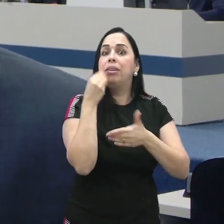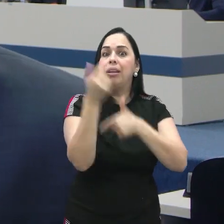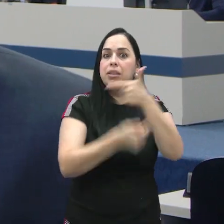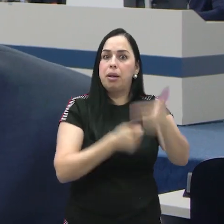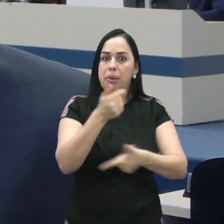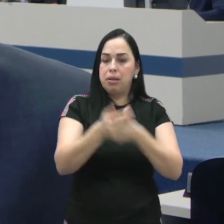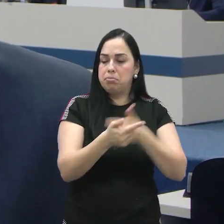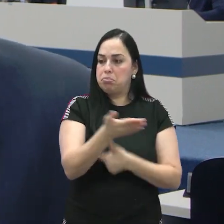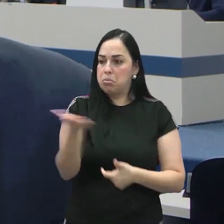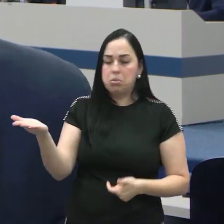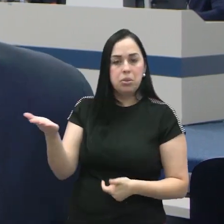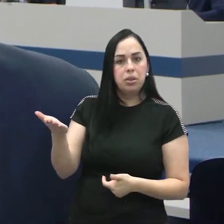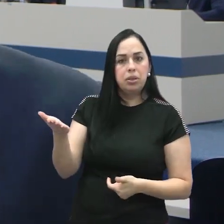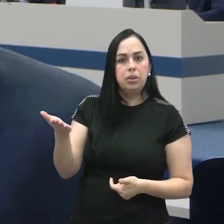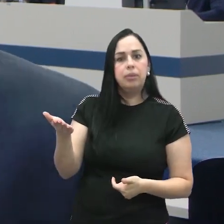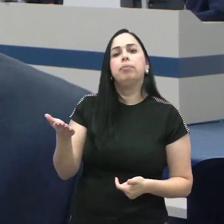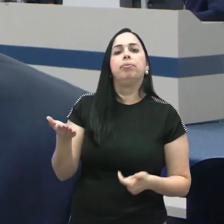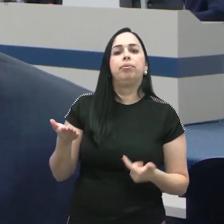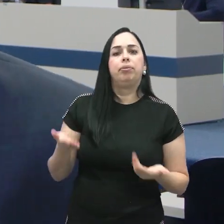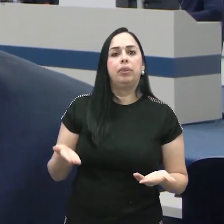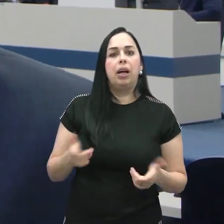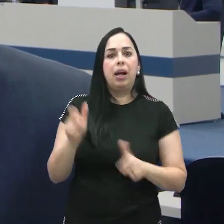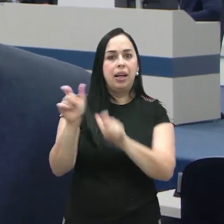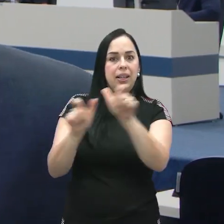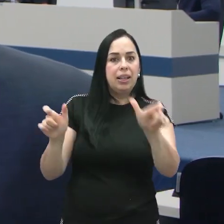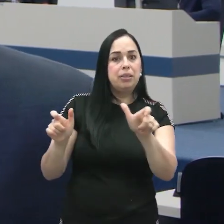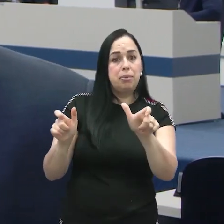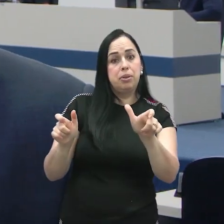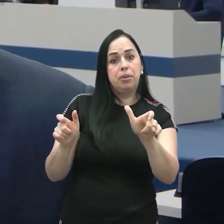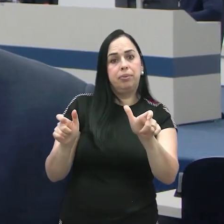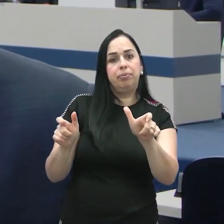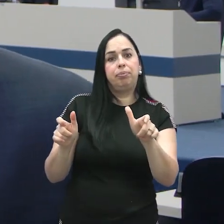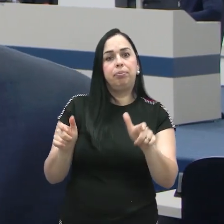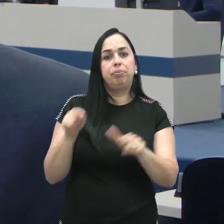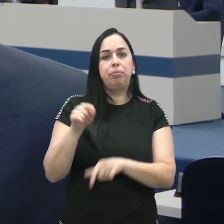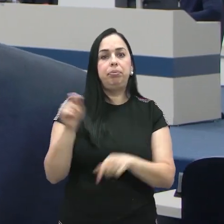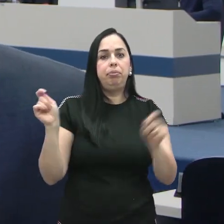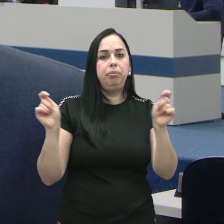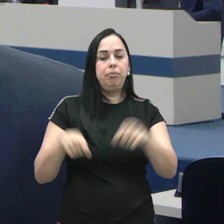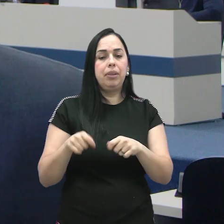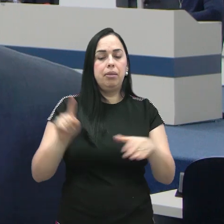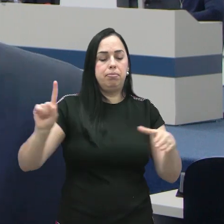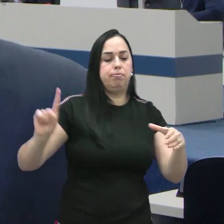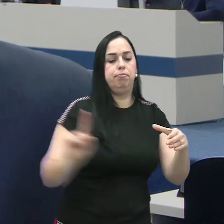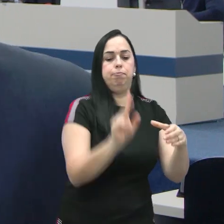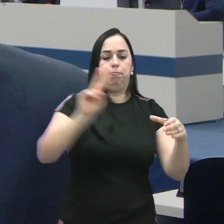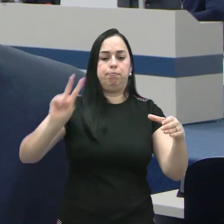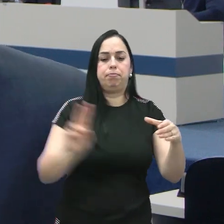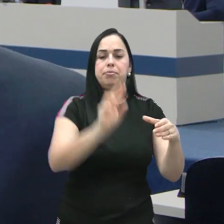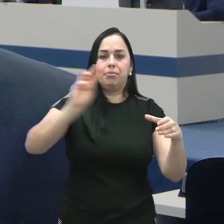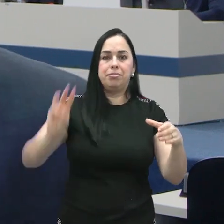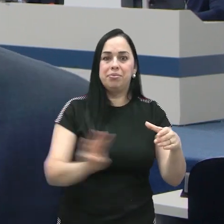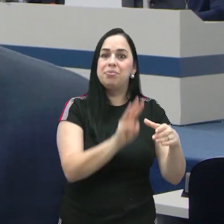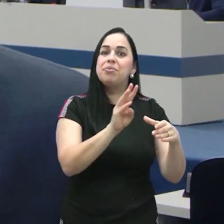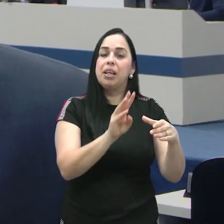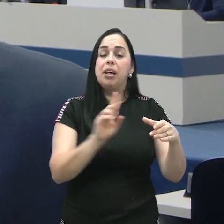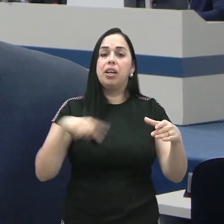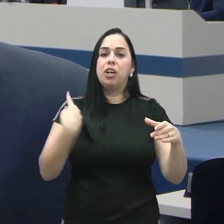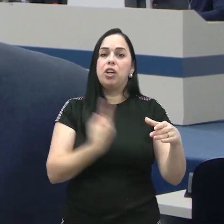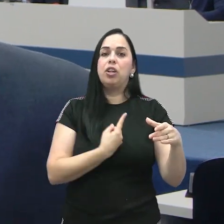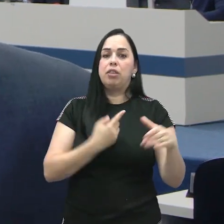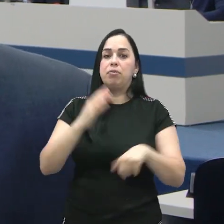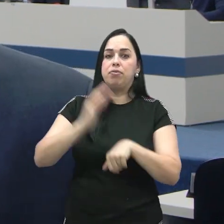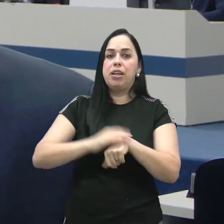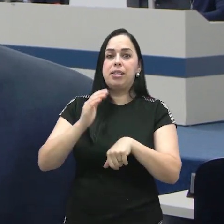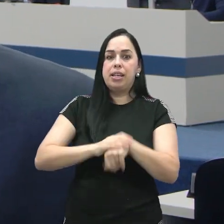portas de trabalho para os autistas, né, as pessoas que têm o TEA, para que eles possam ser inseridos no mercado de trabalho e que a